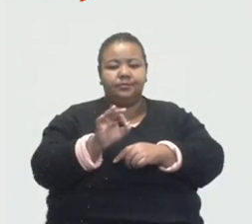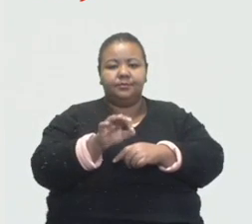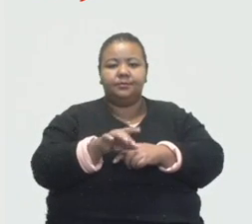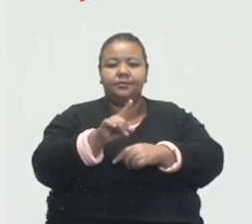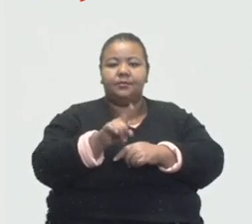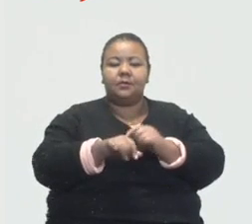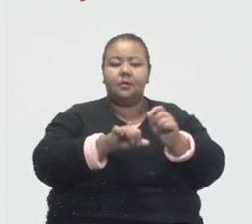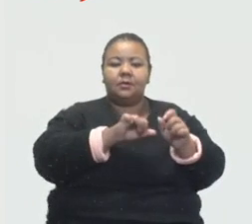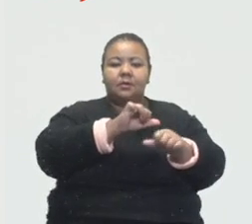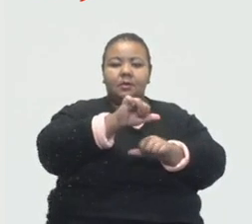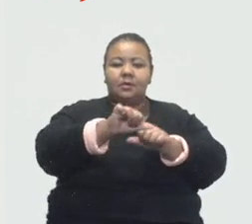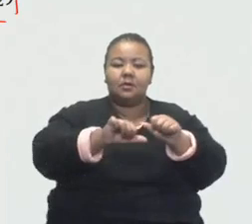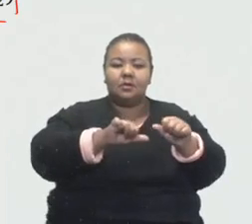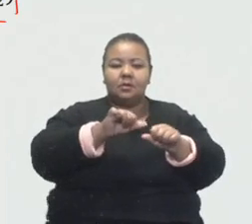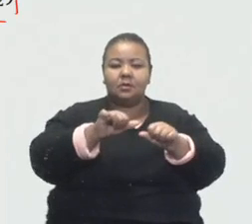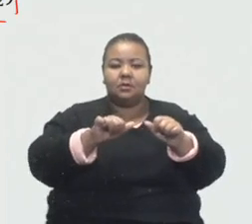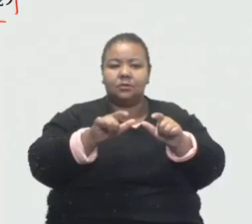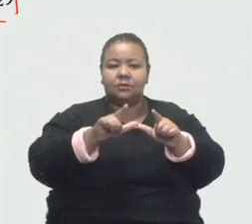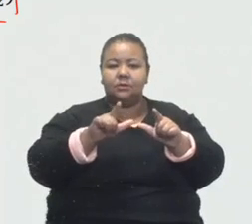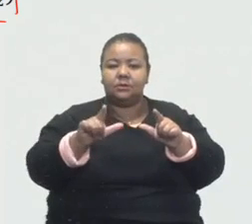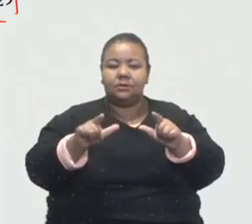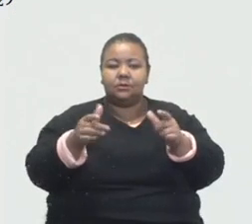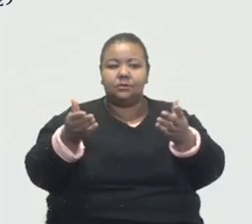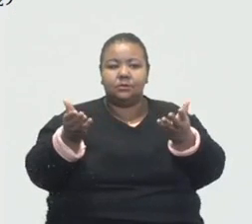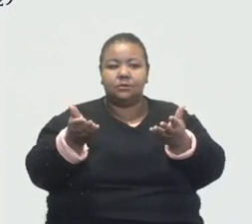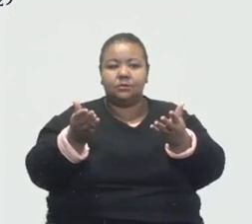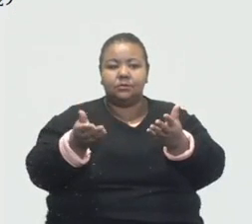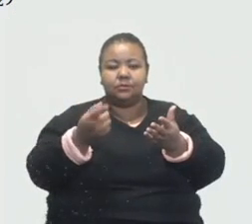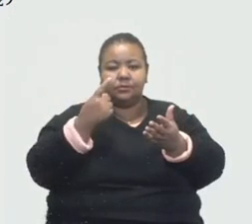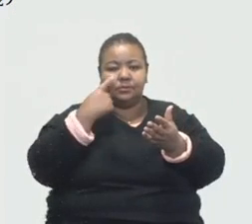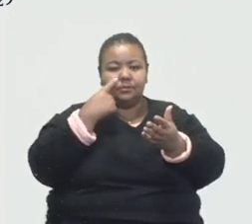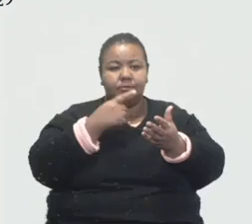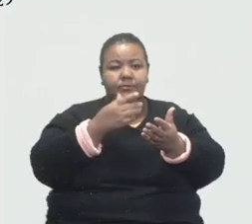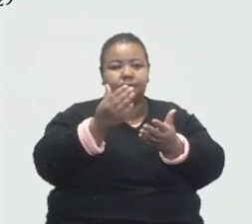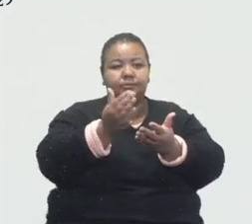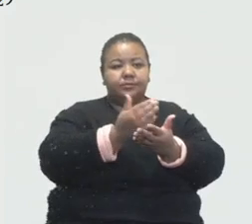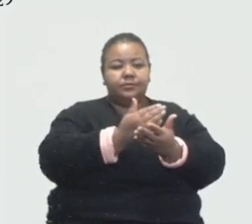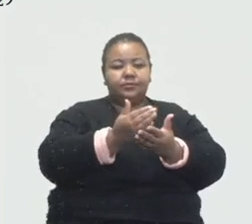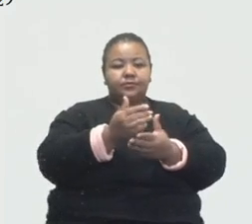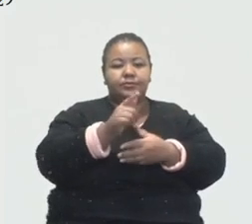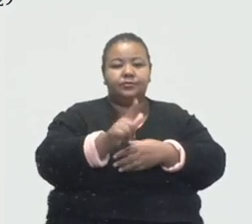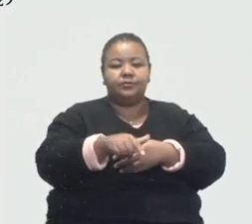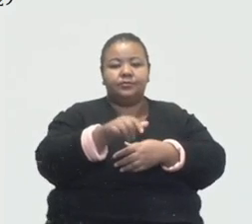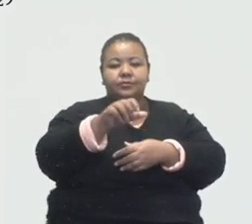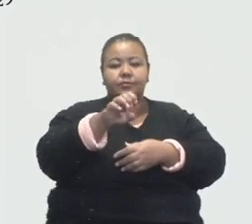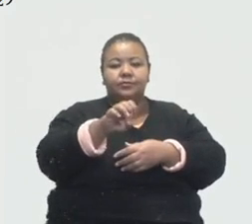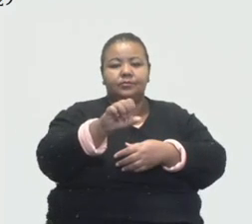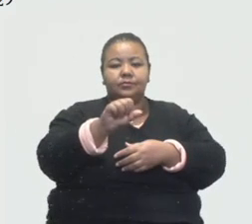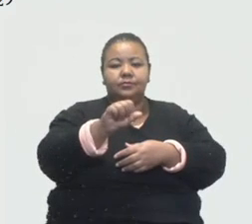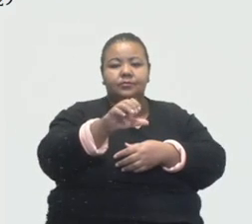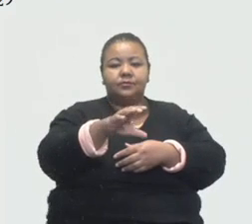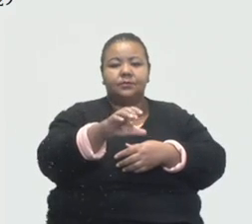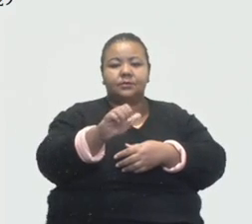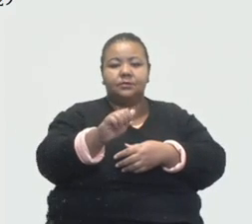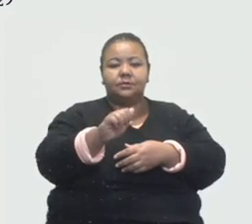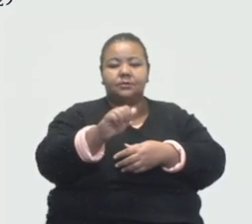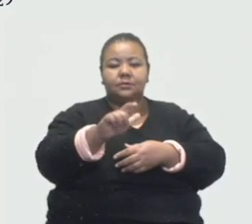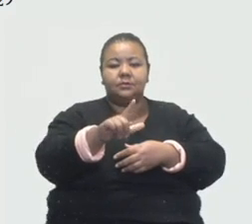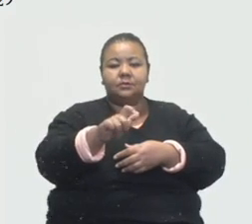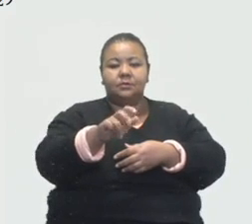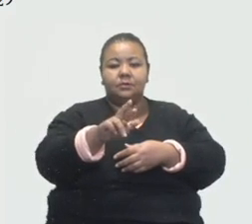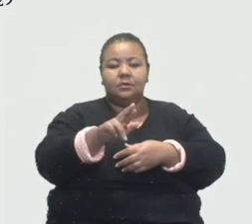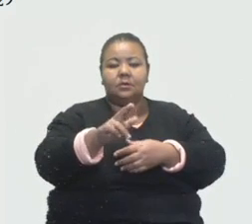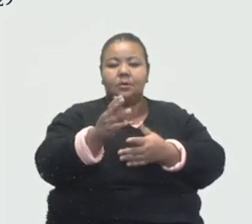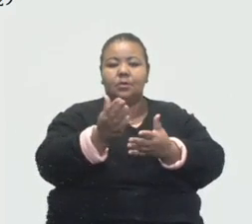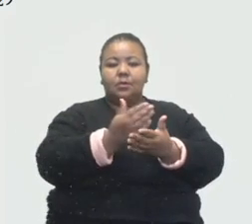ser uma transformação linear. Agora, nós temos que ver a segunda parte, que é com relação ao escalar. Então, para qualquer escalar